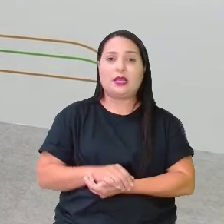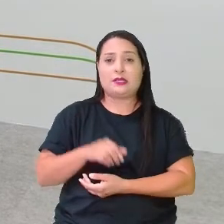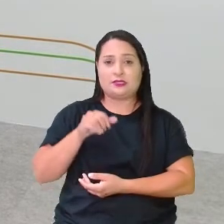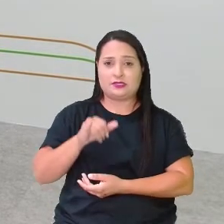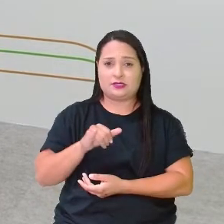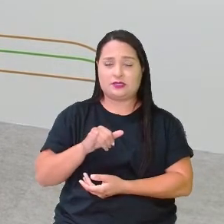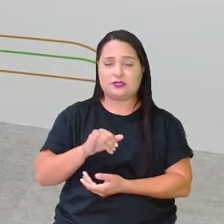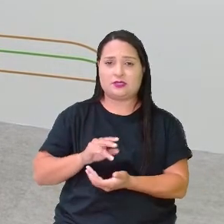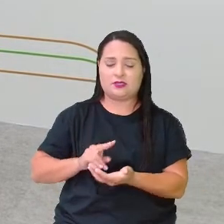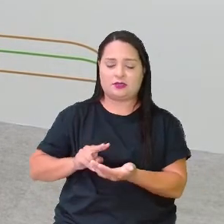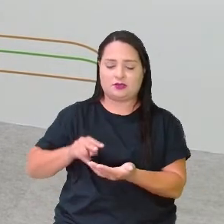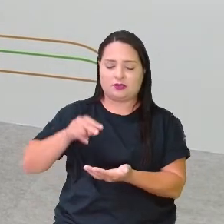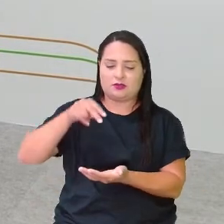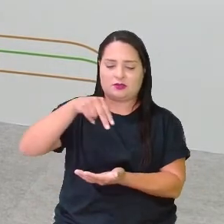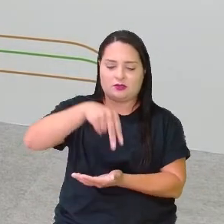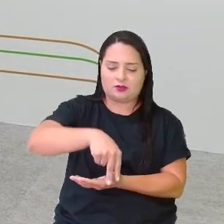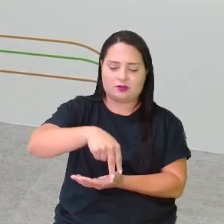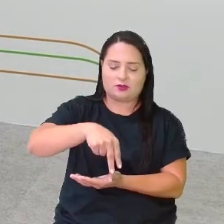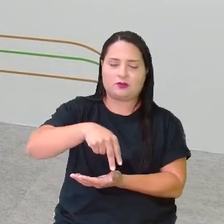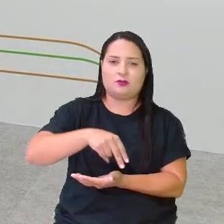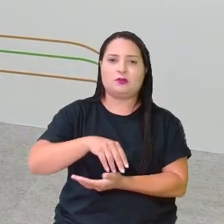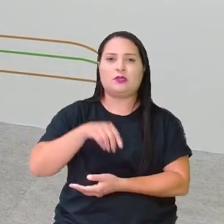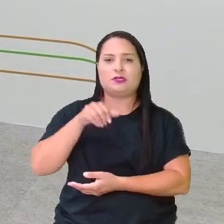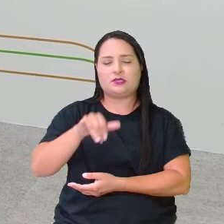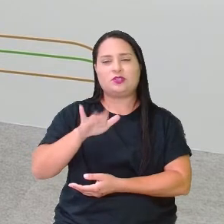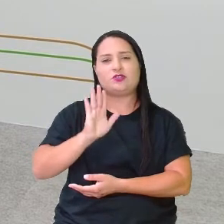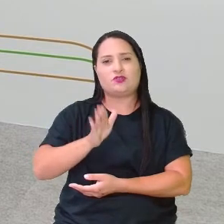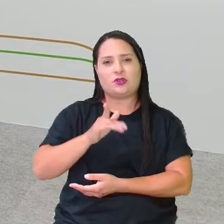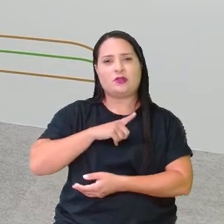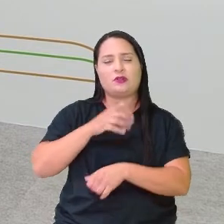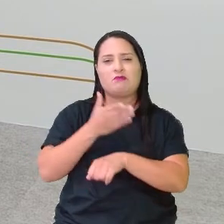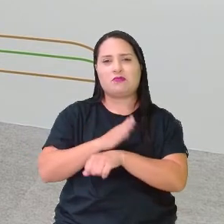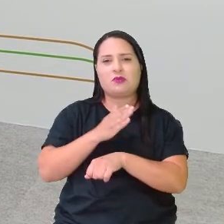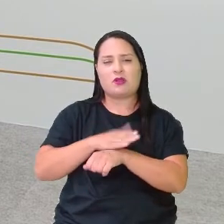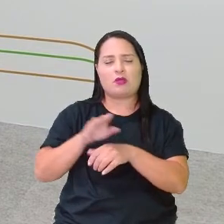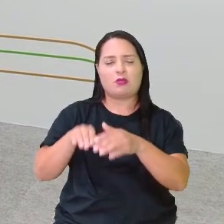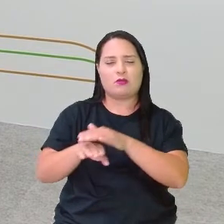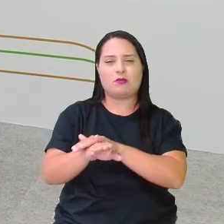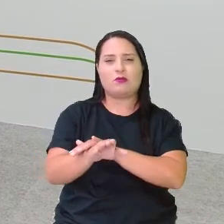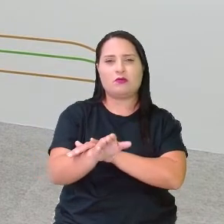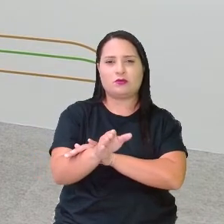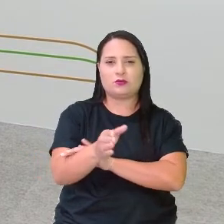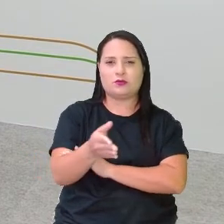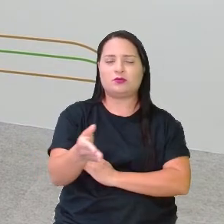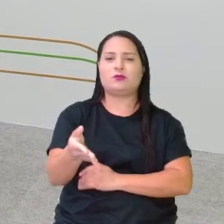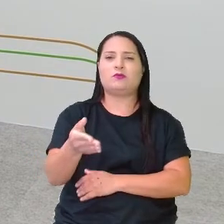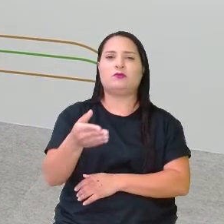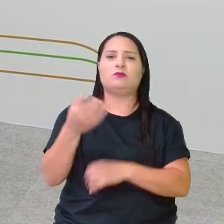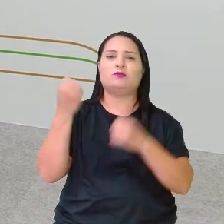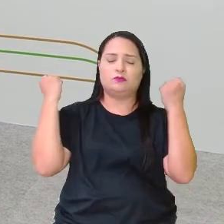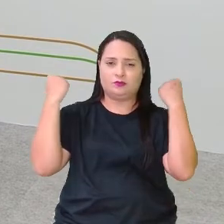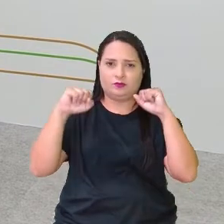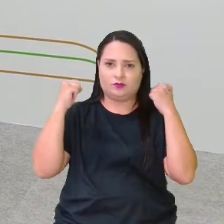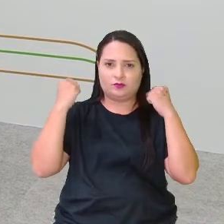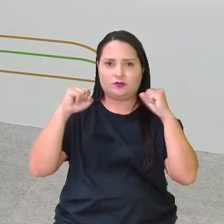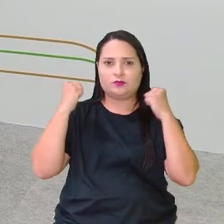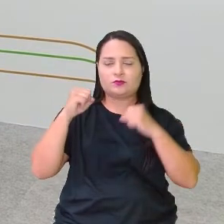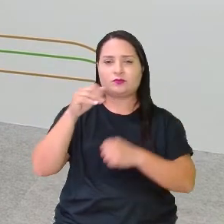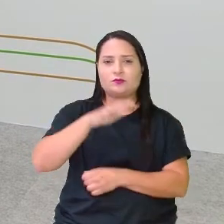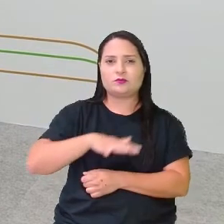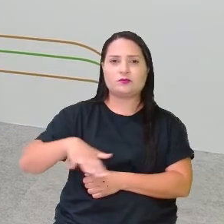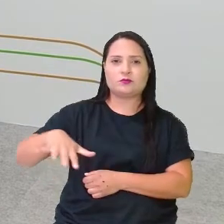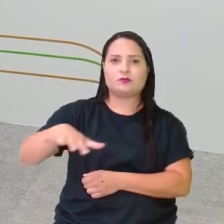aí eu indico para quem já tem mais prática, né, de fazer exercícios de uma forma